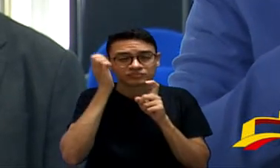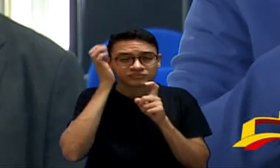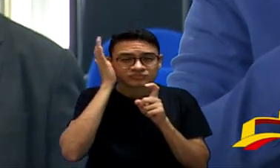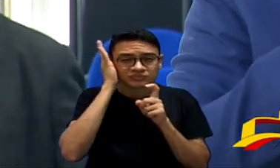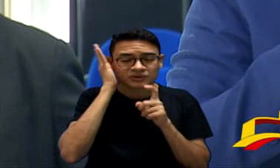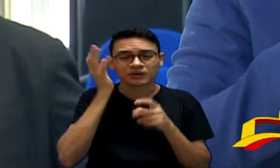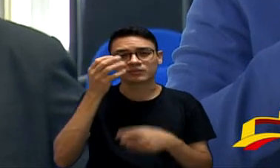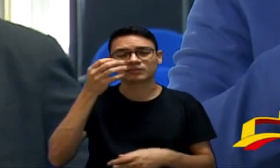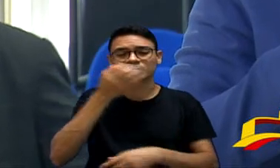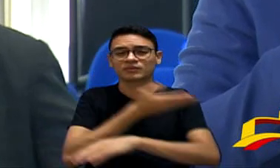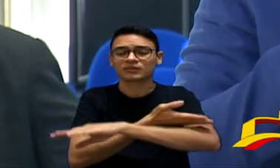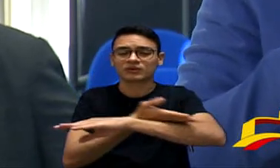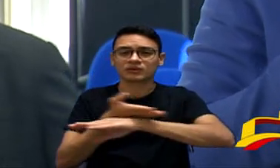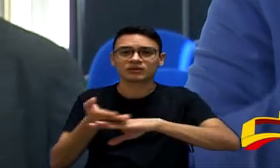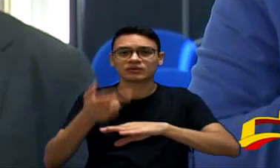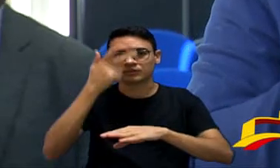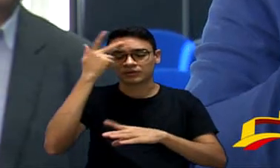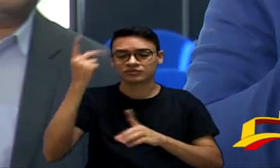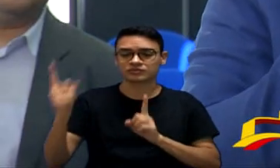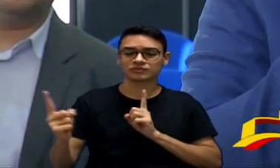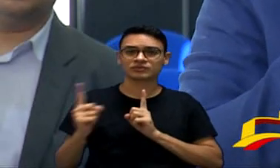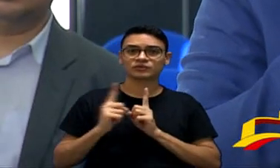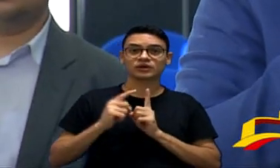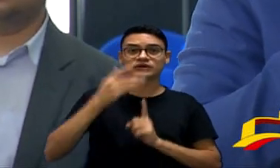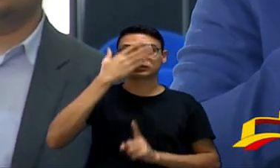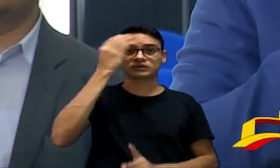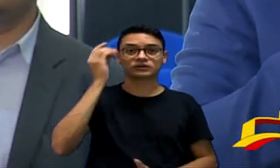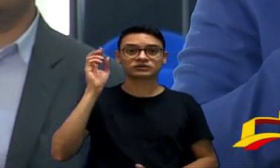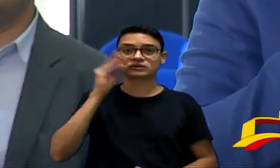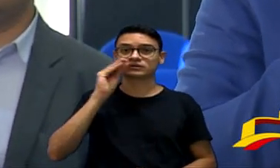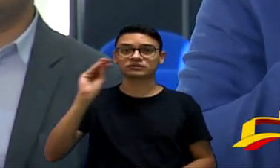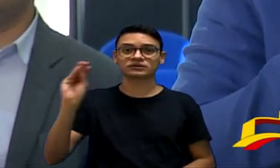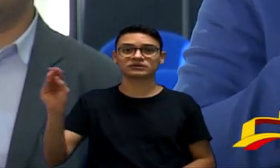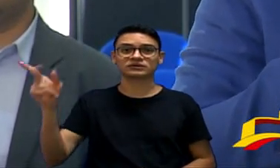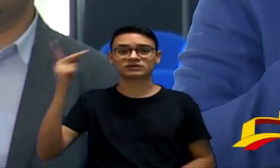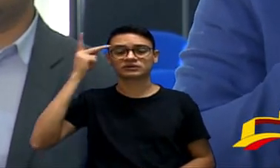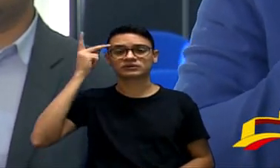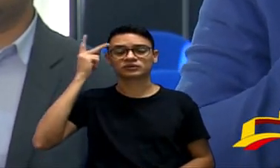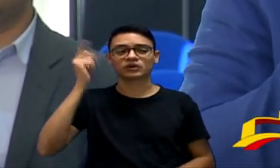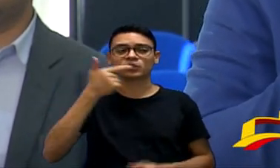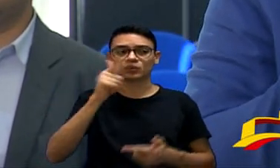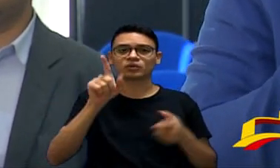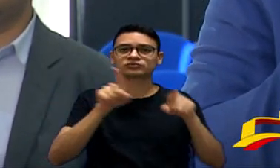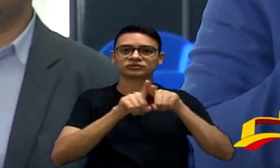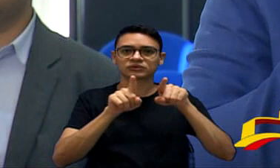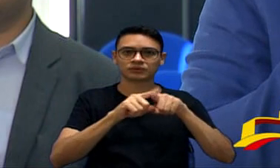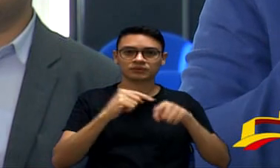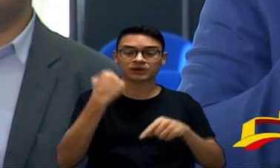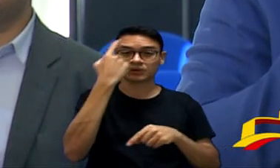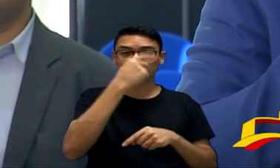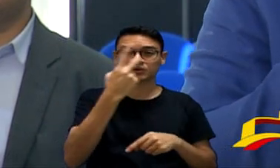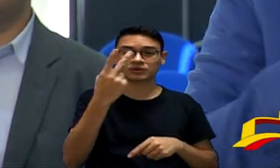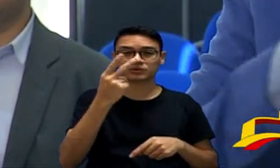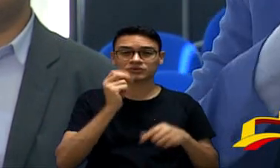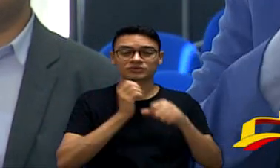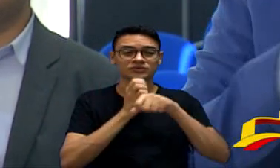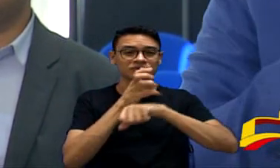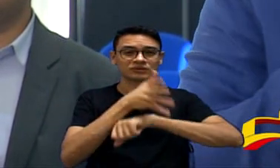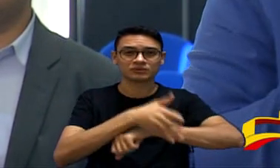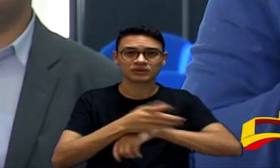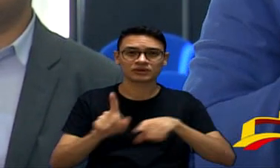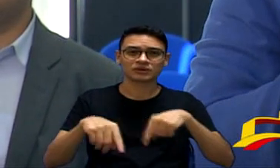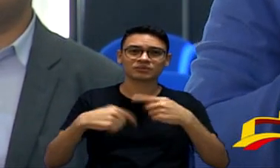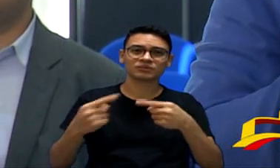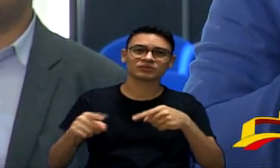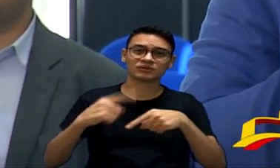meu gabinete. A pessoa foi esquecida em São Paulo. É isso, outra pessoa, Silvano, outra sair 2 horas da manhã... Chegar na casa